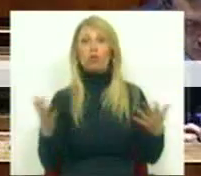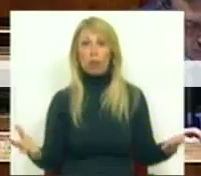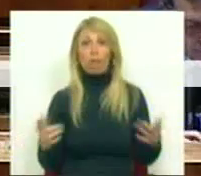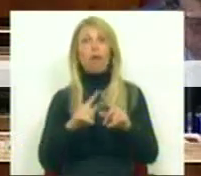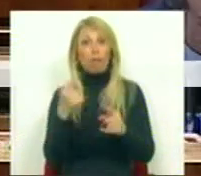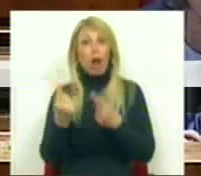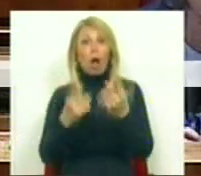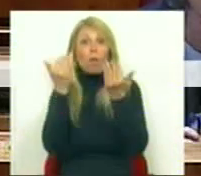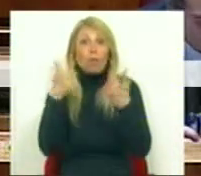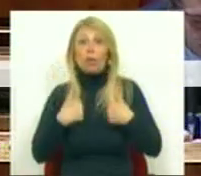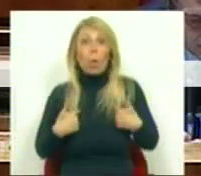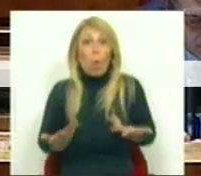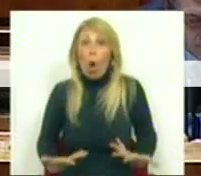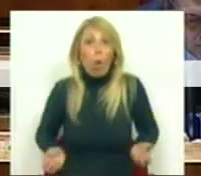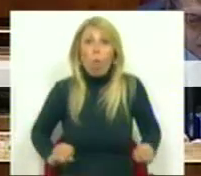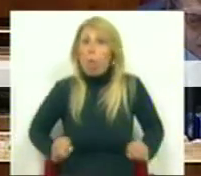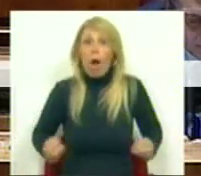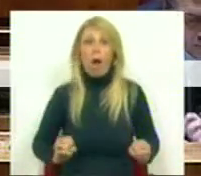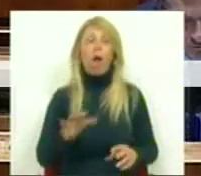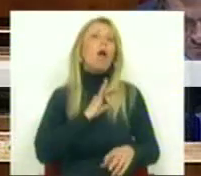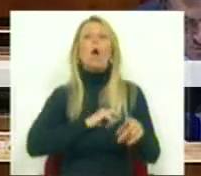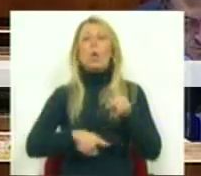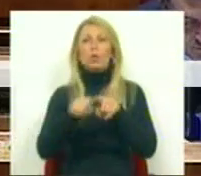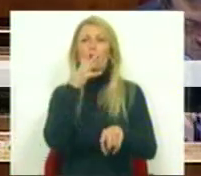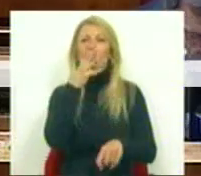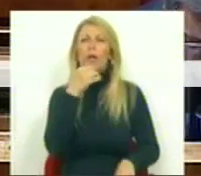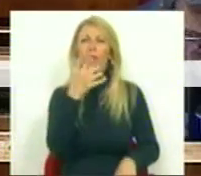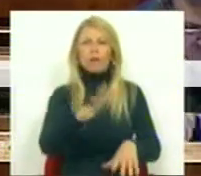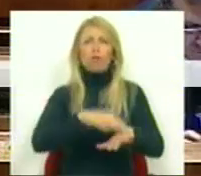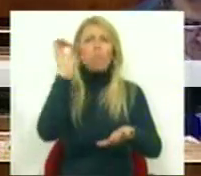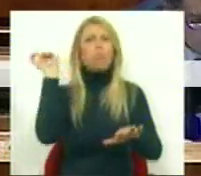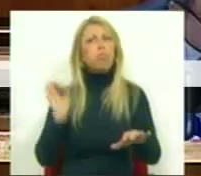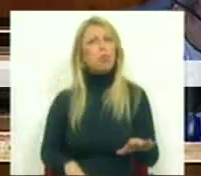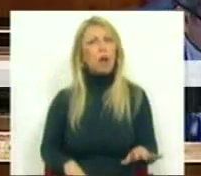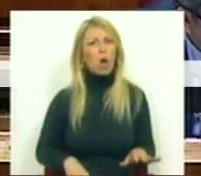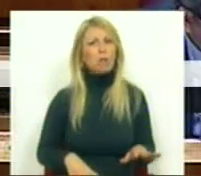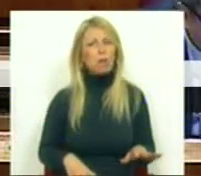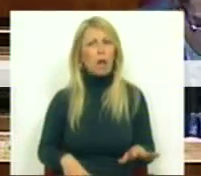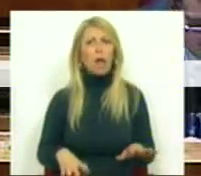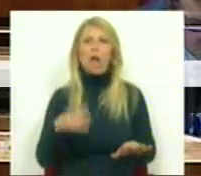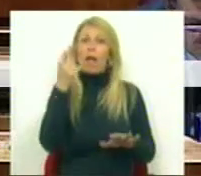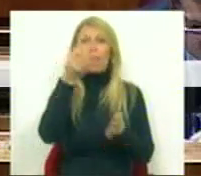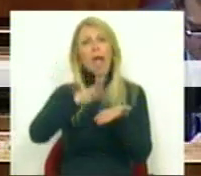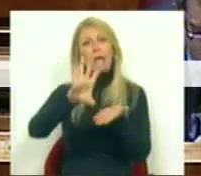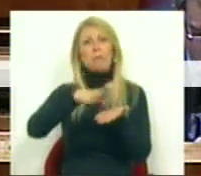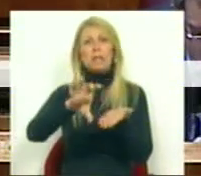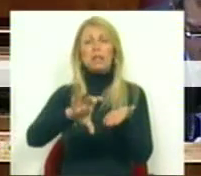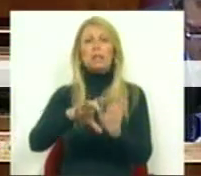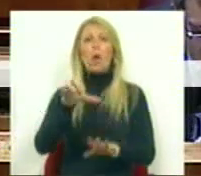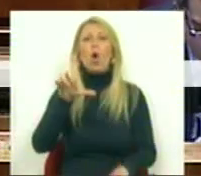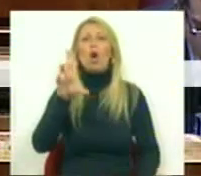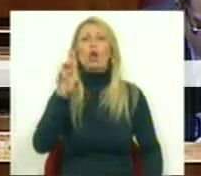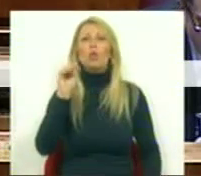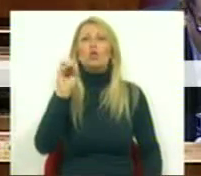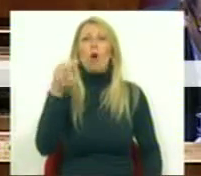momento. O Sr. Deputado diz que se deve ao facto de indemnizar a Lusoponte